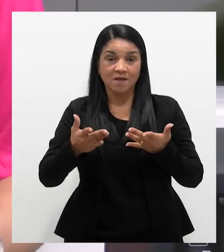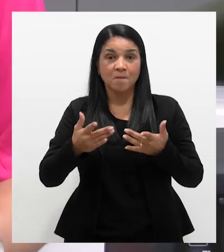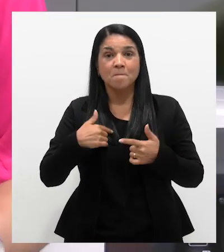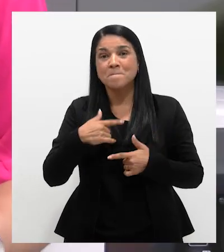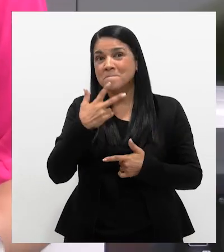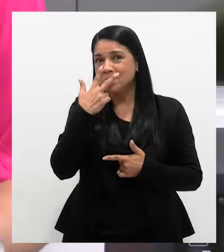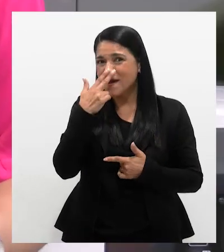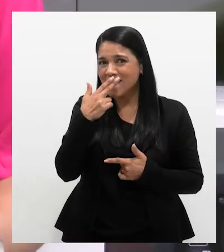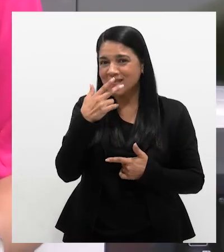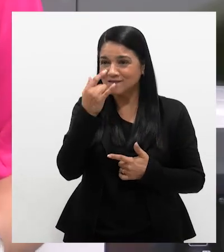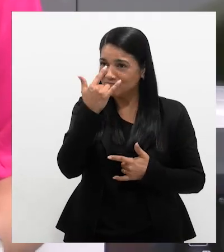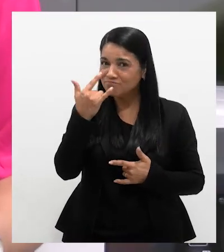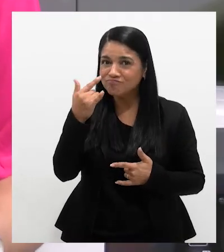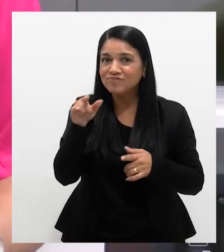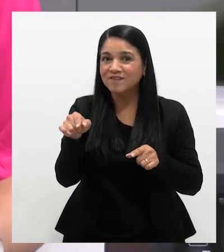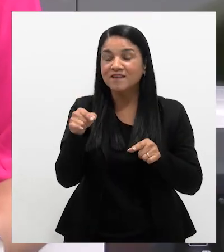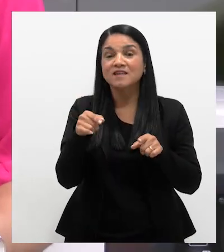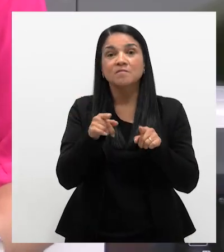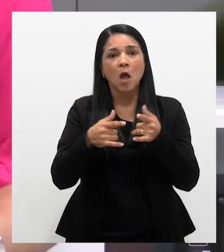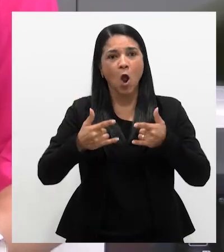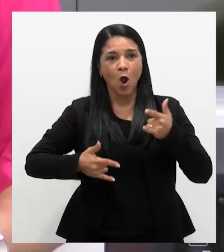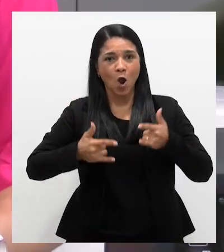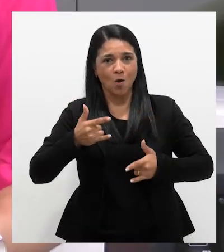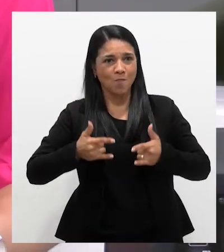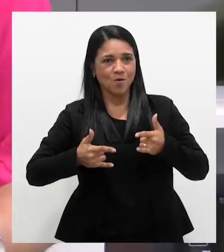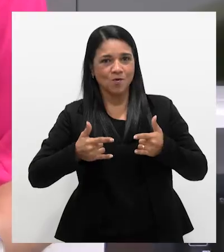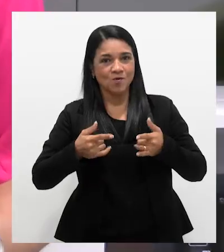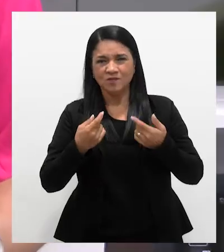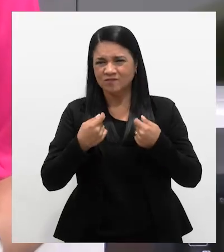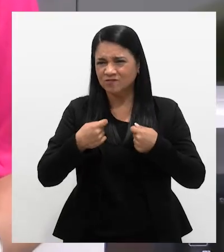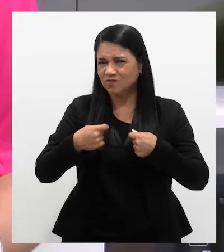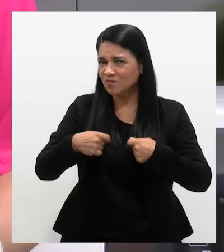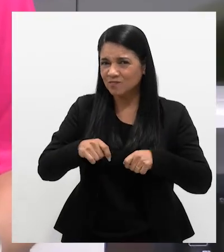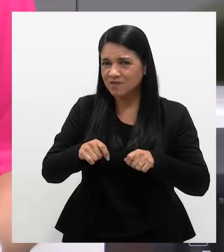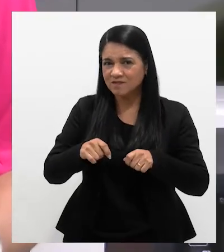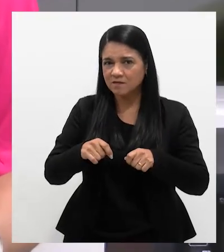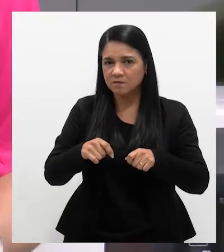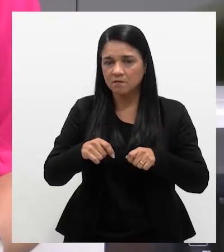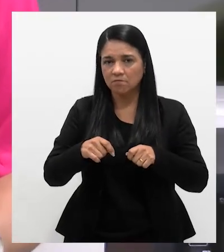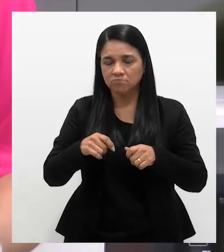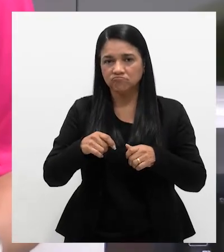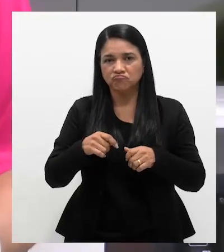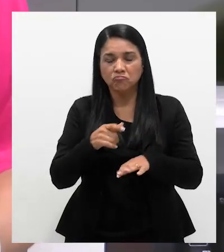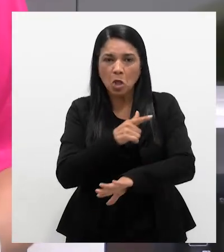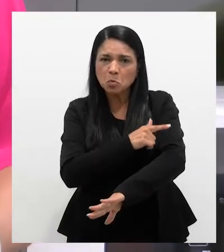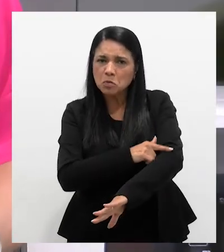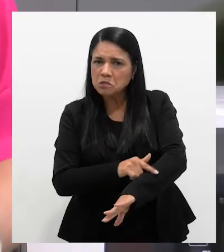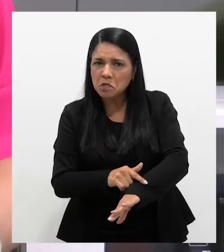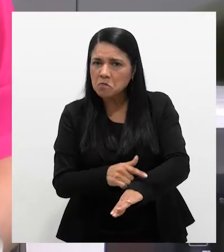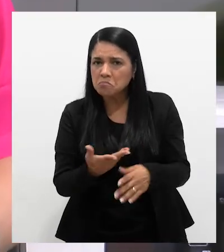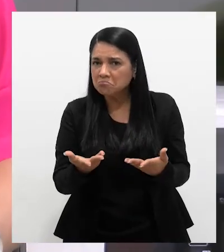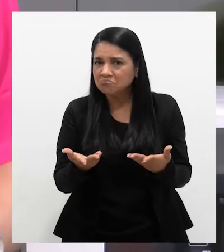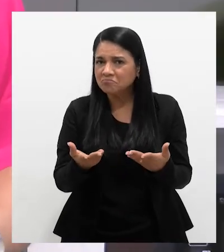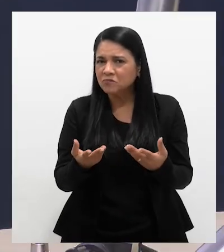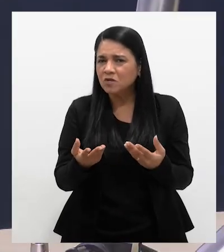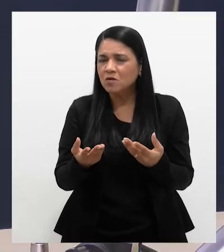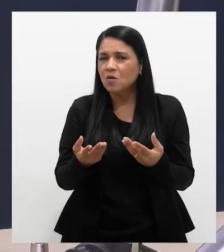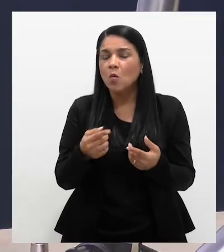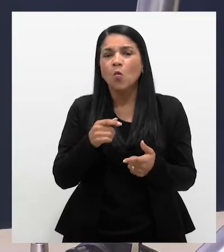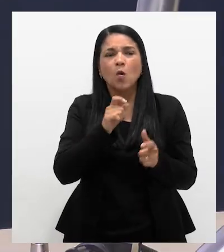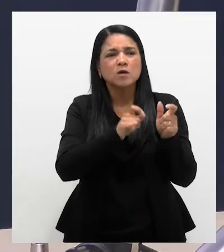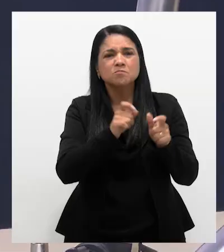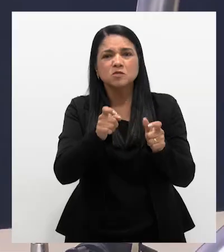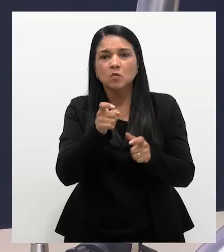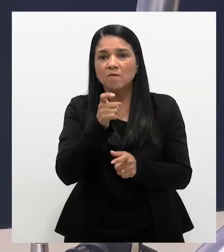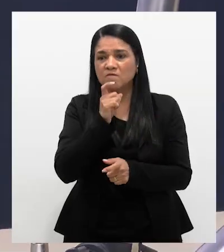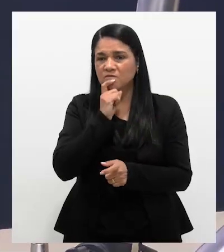isso impactou na emoção das pessoas? Como é robô, a gente não precisa ter aquela cordialidade, aquela educação? Sim, Como é que é então, isso? Ou